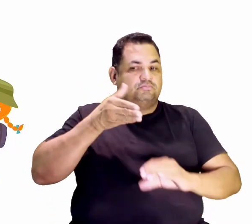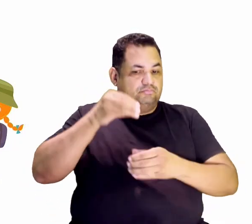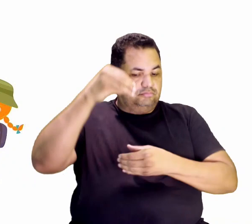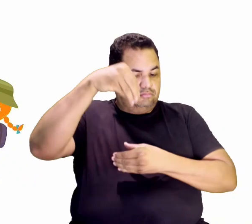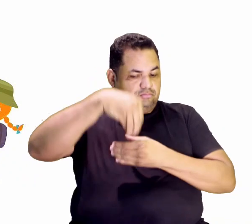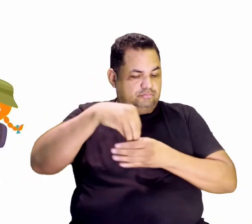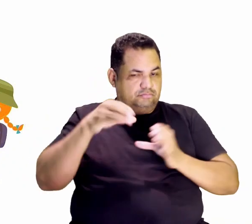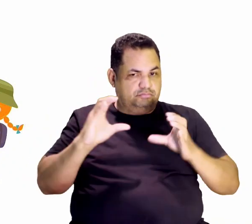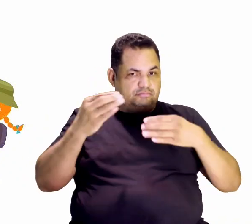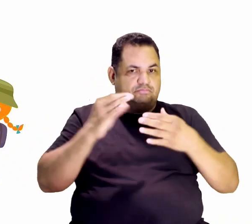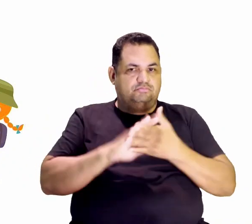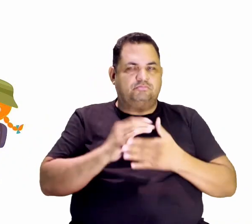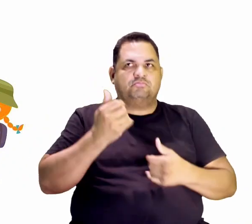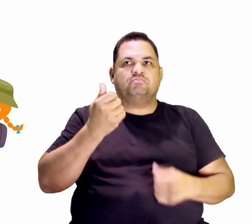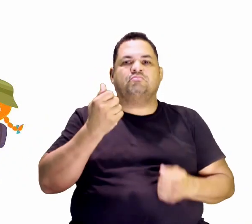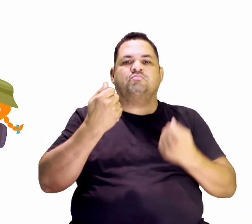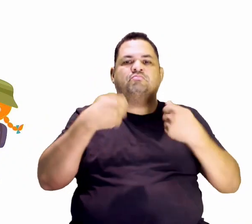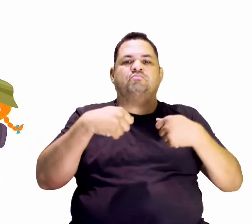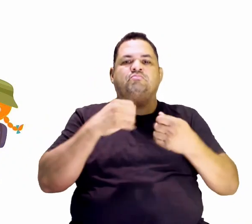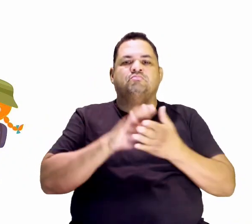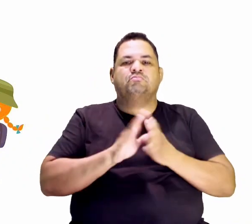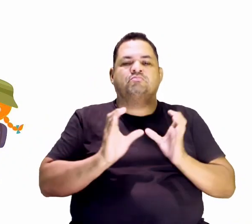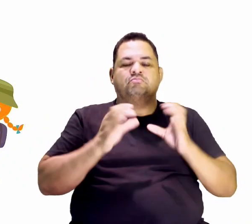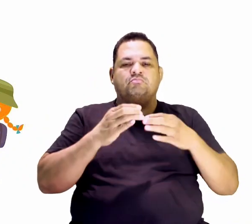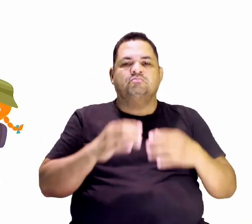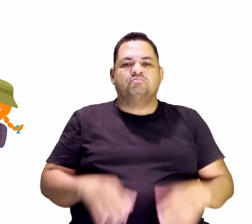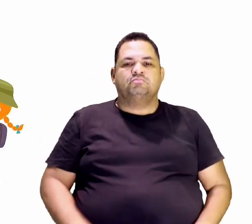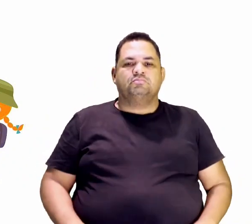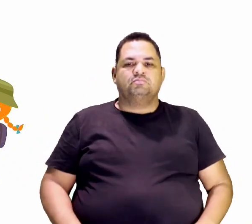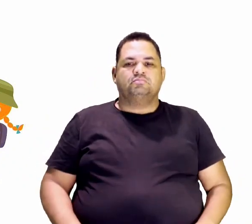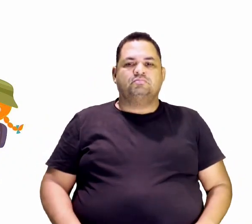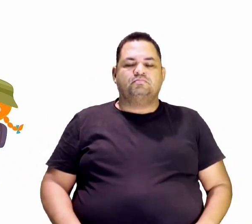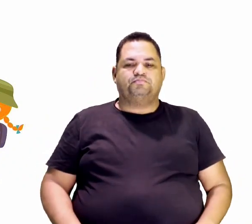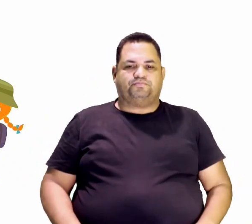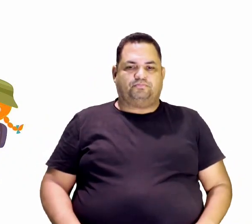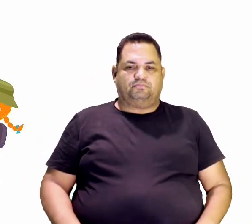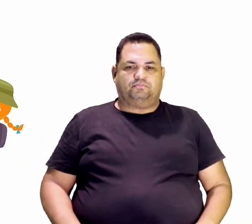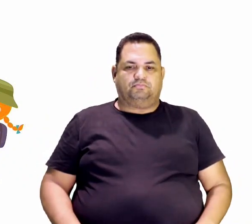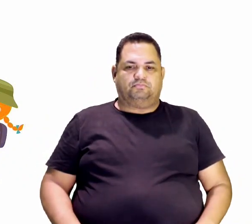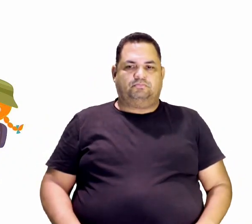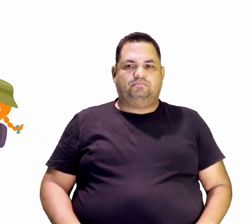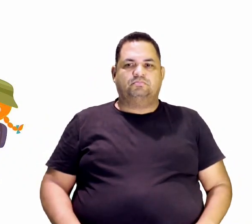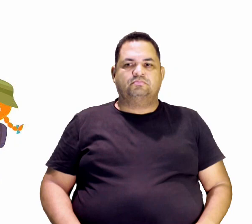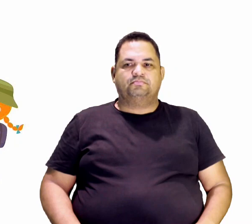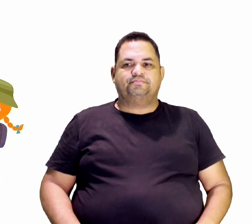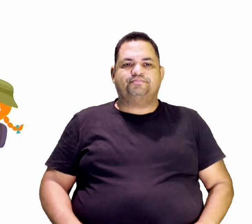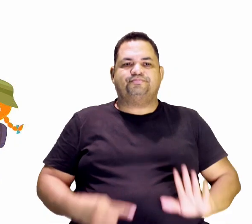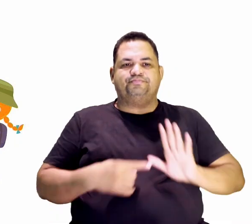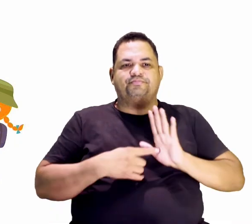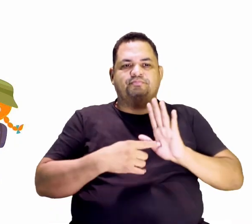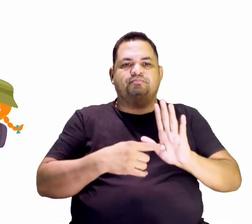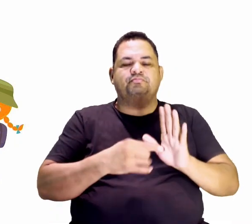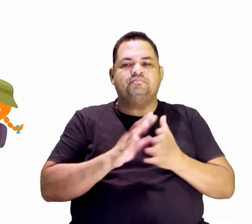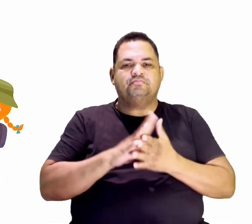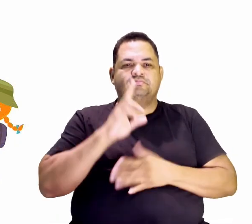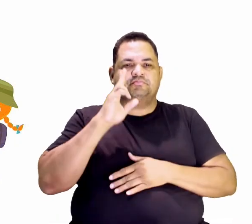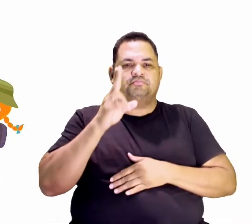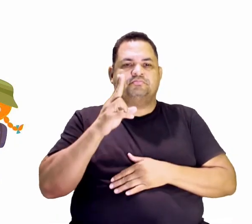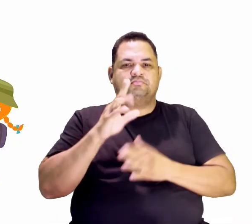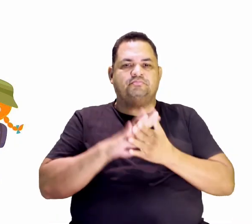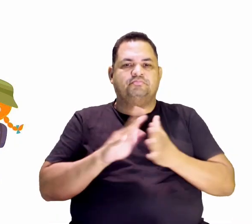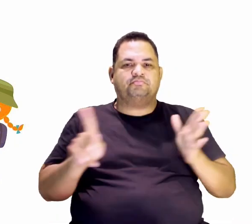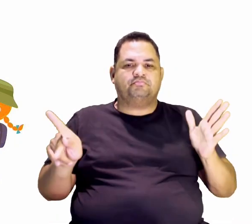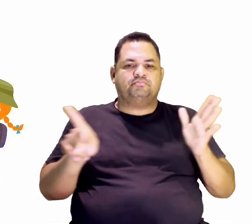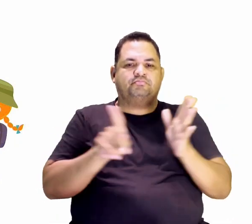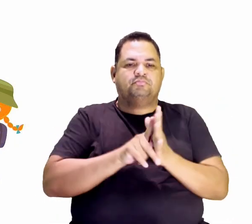escoteiro, você possivelmente já participou de uma tribo. E nessa tribo, eles expressam o quê? Formas comuns e específicas